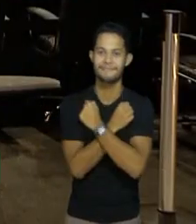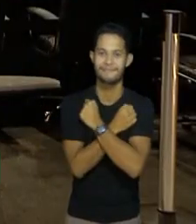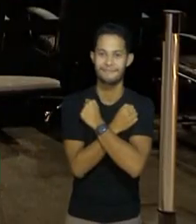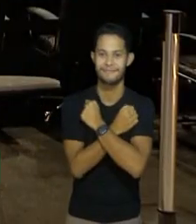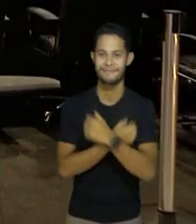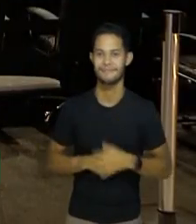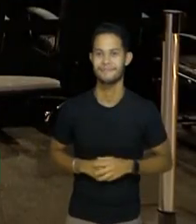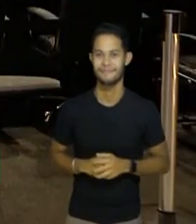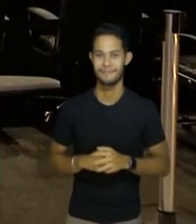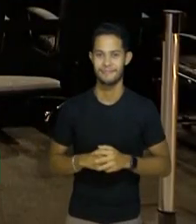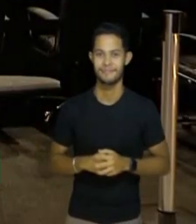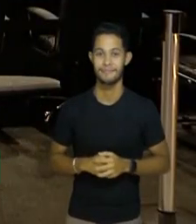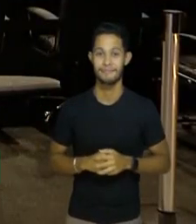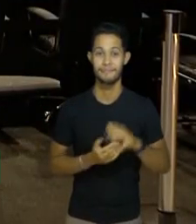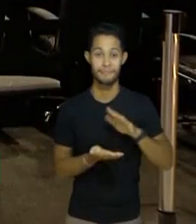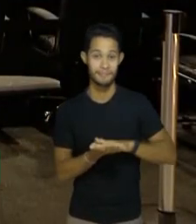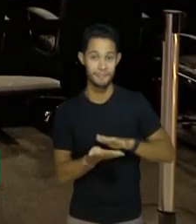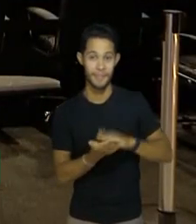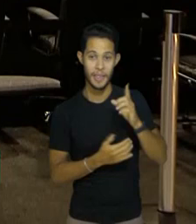Tô bem, deputado André.